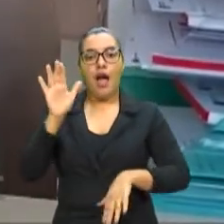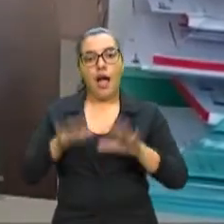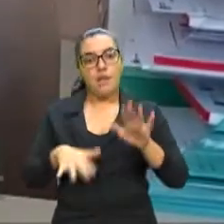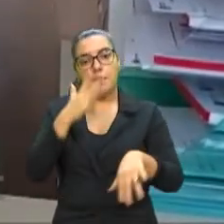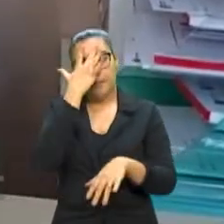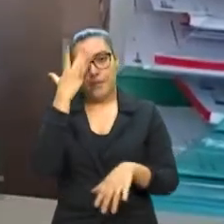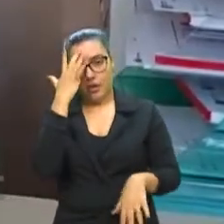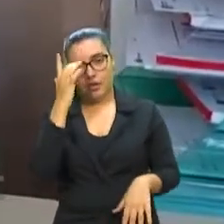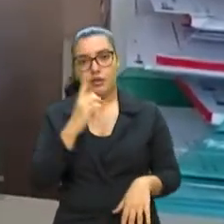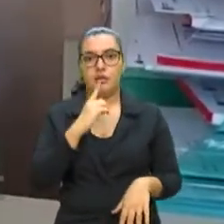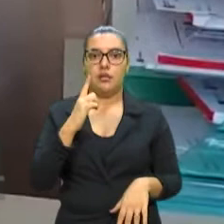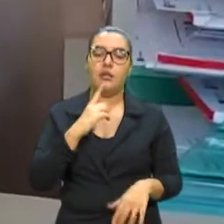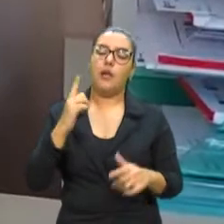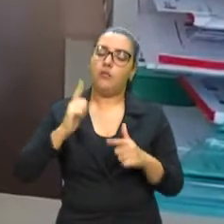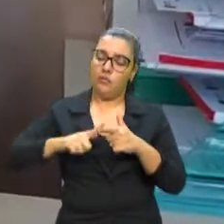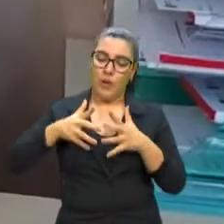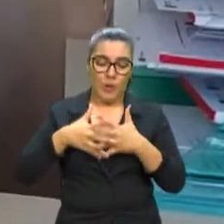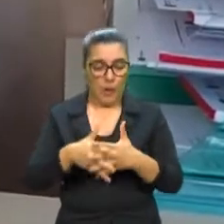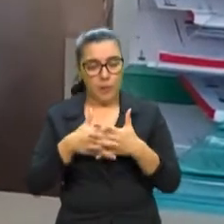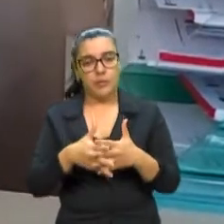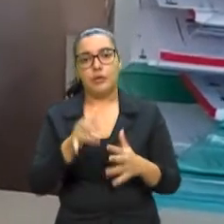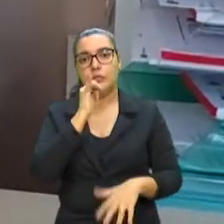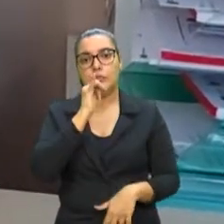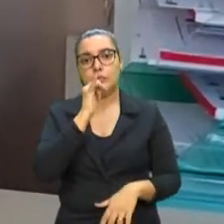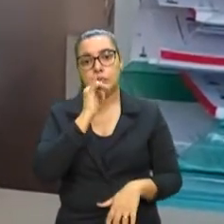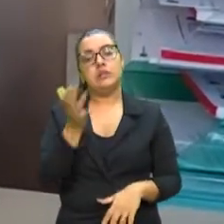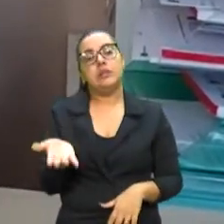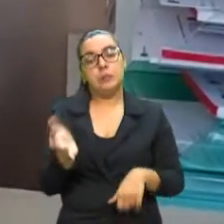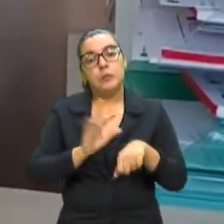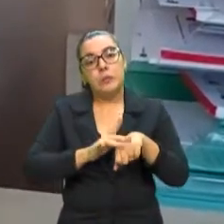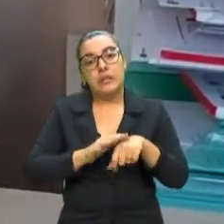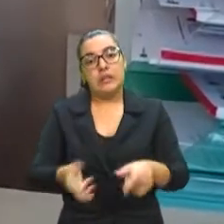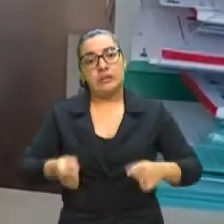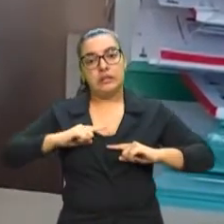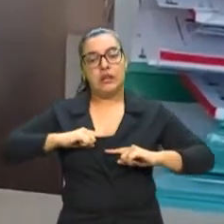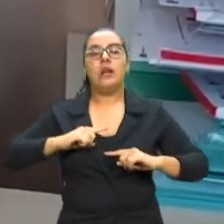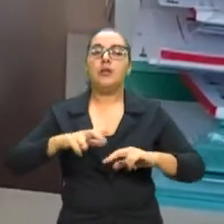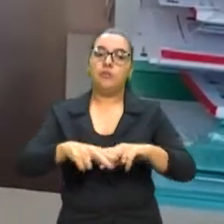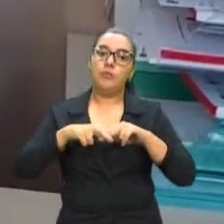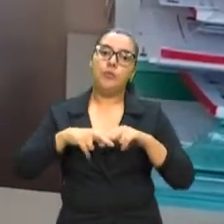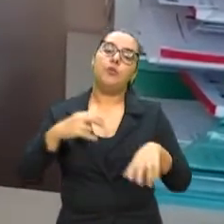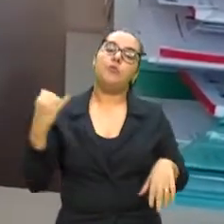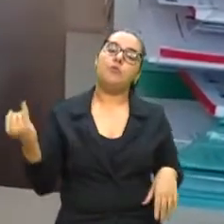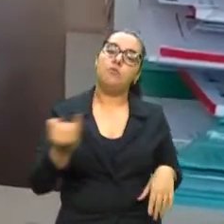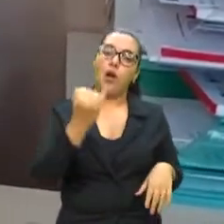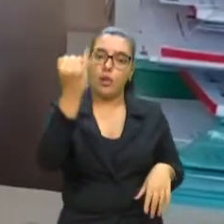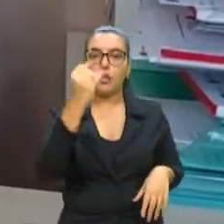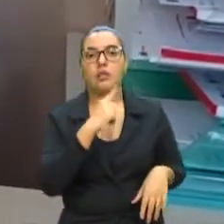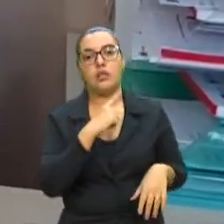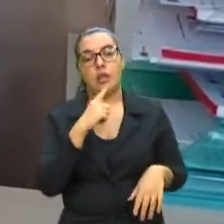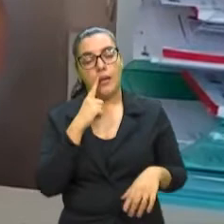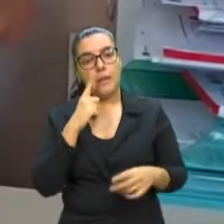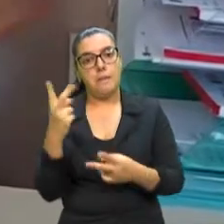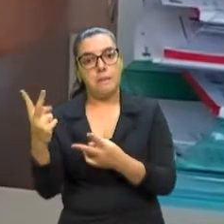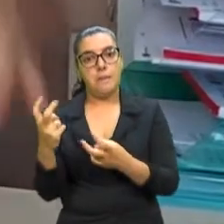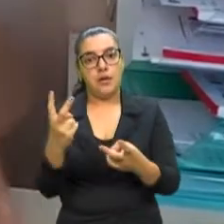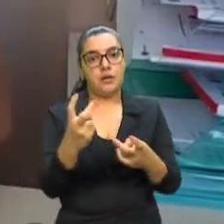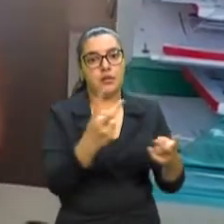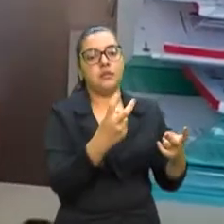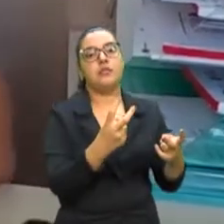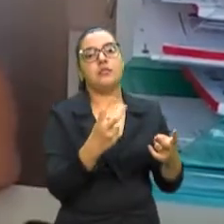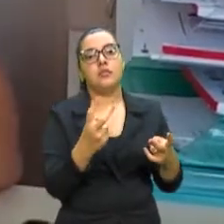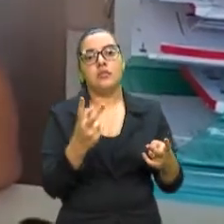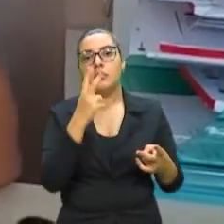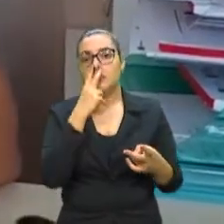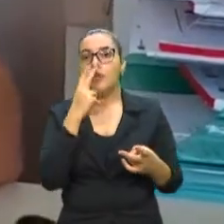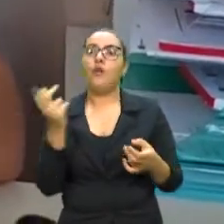reinternem por complicações, como, por exemplo, por pneumonia. Essa é uma grande importância, porque o que a gente vê é que esses pacientes acabam